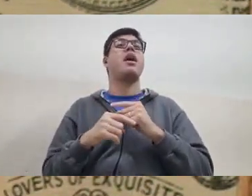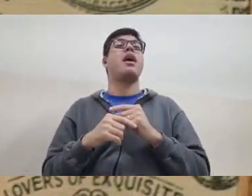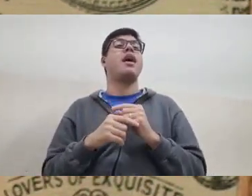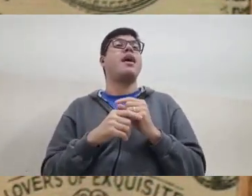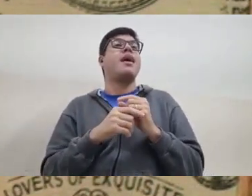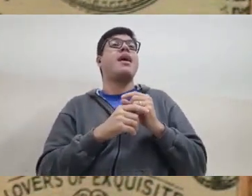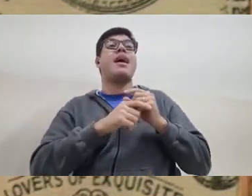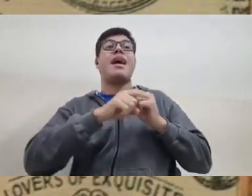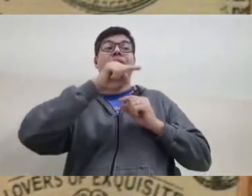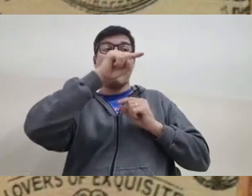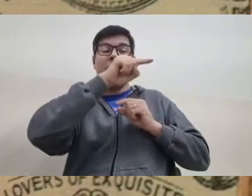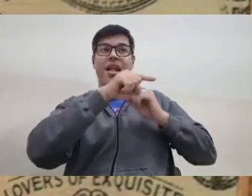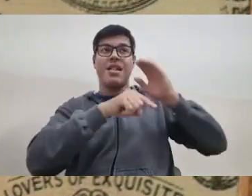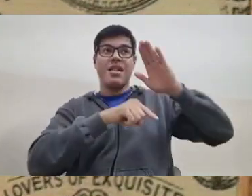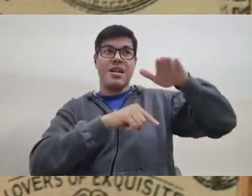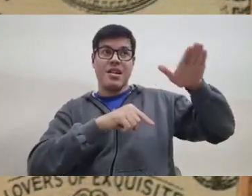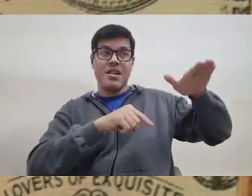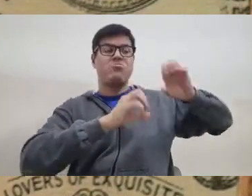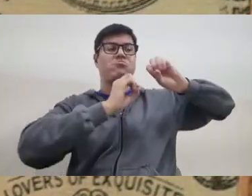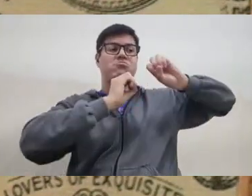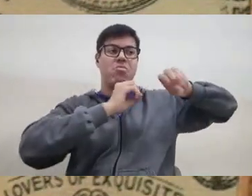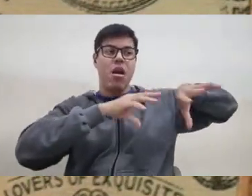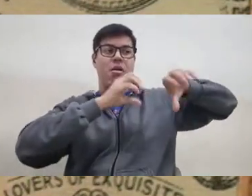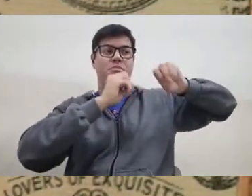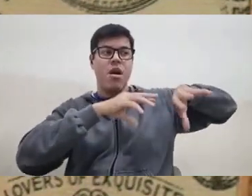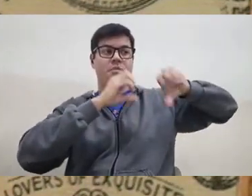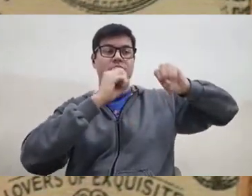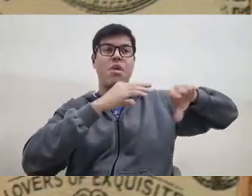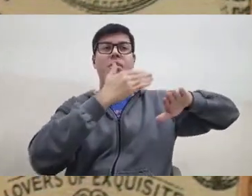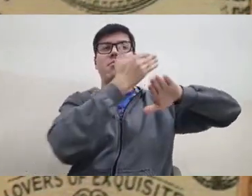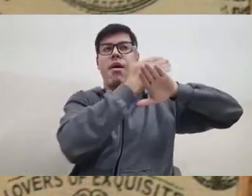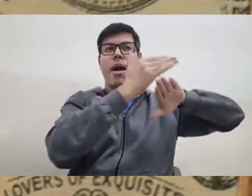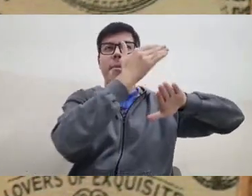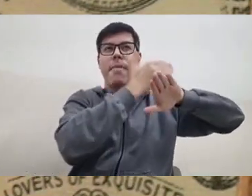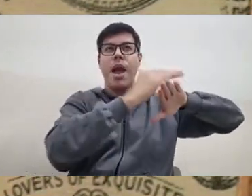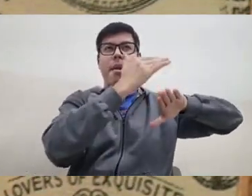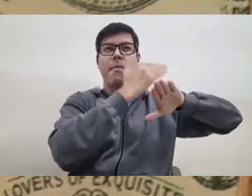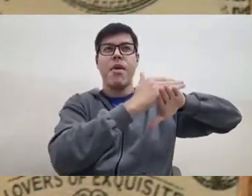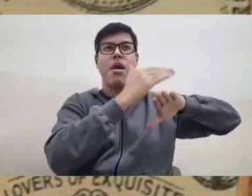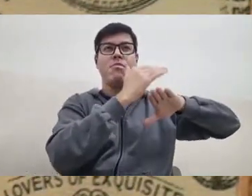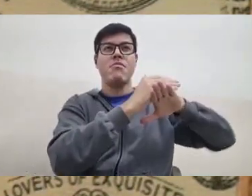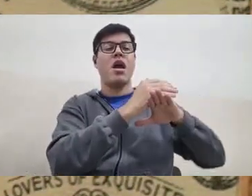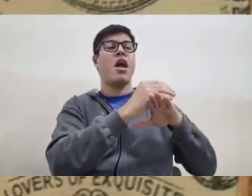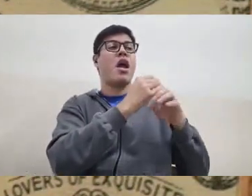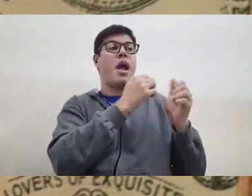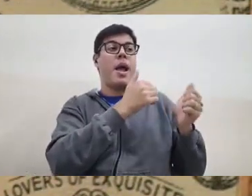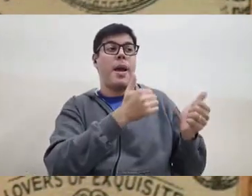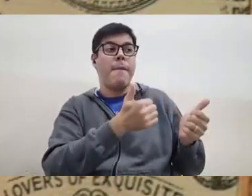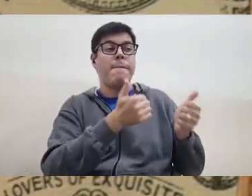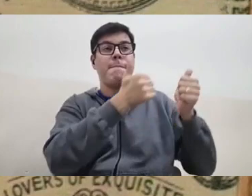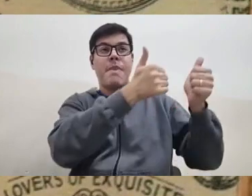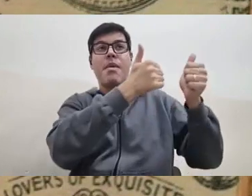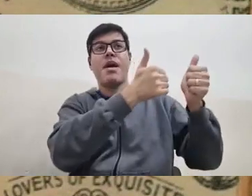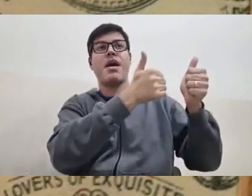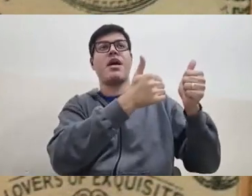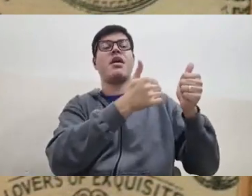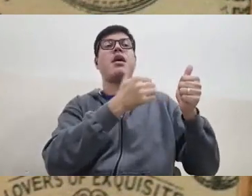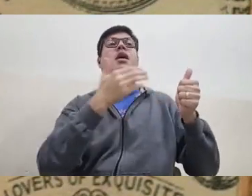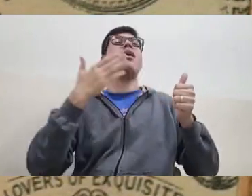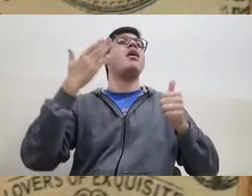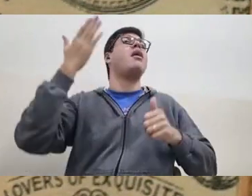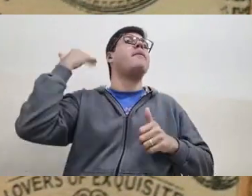prepara essa criança e a escolha dessa criança é não é hoje adolescente na época não